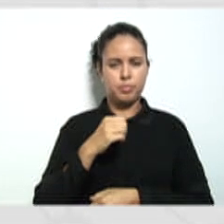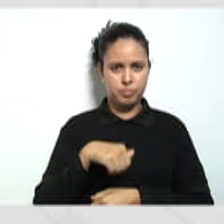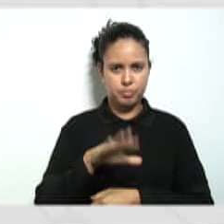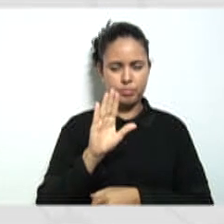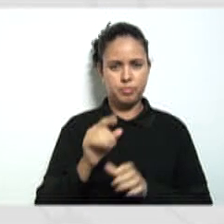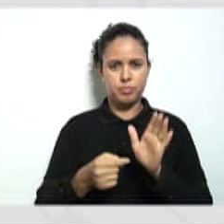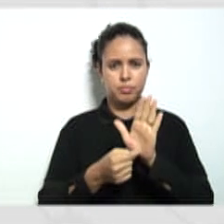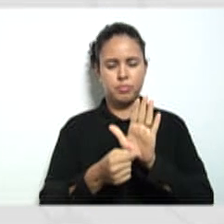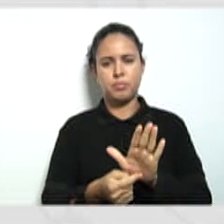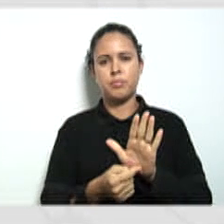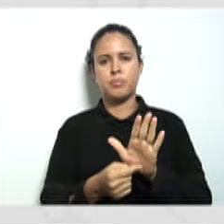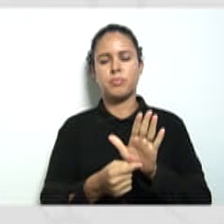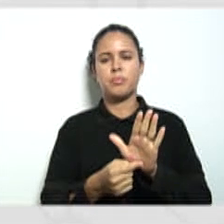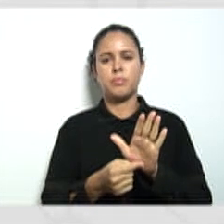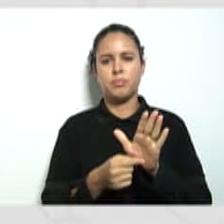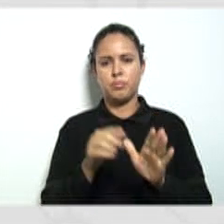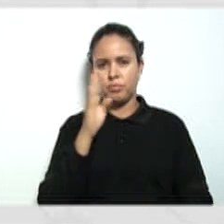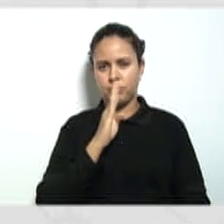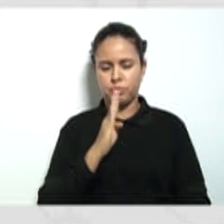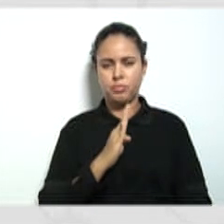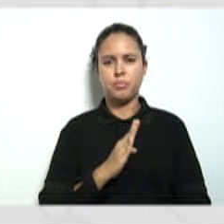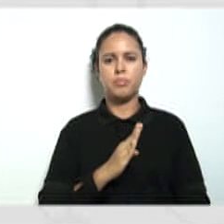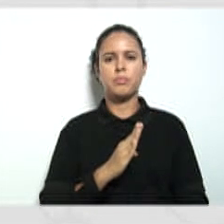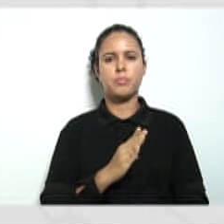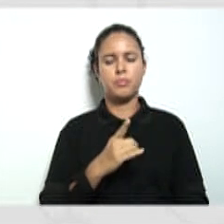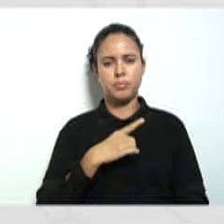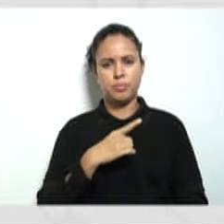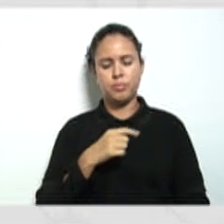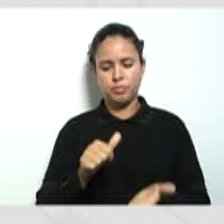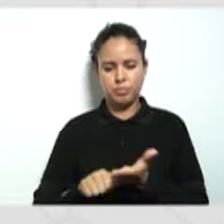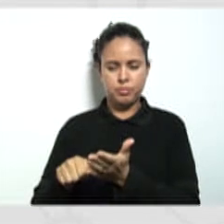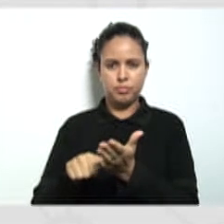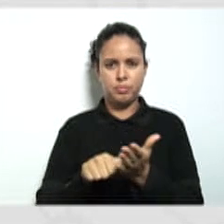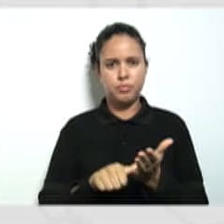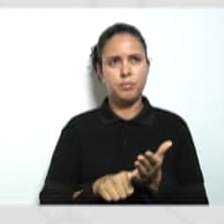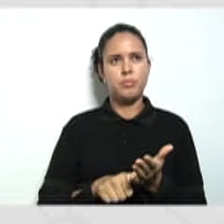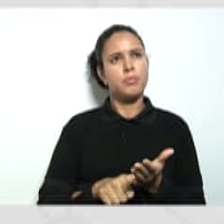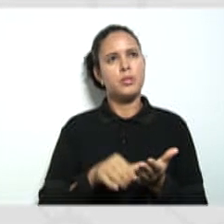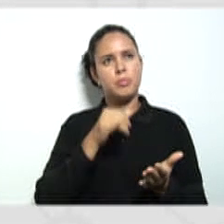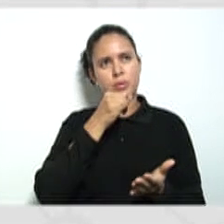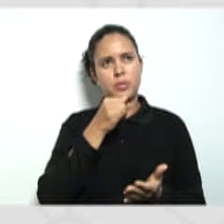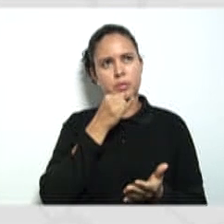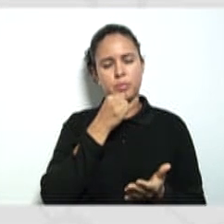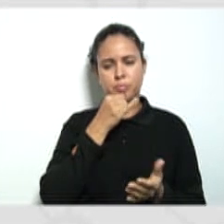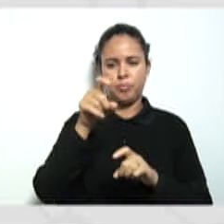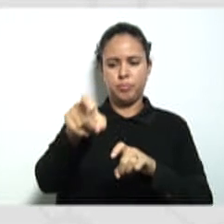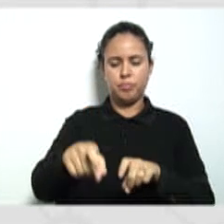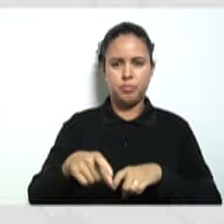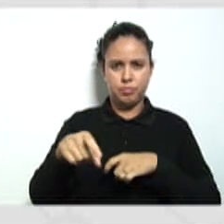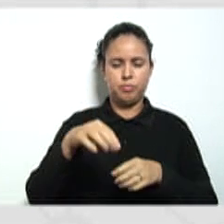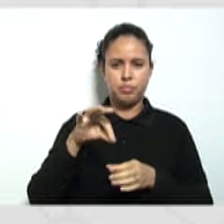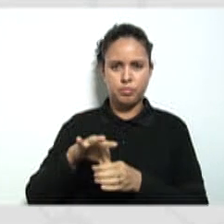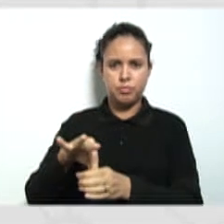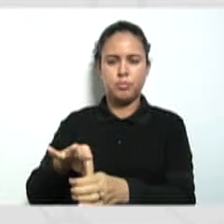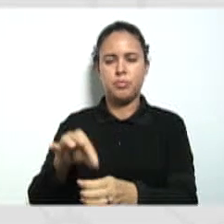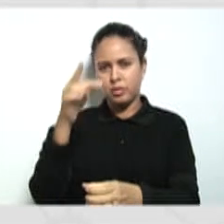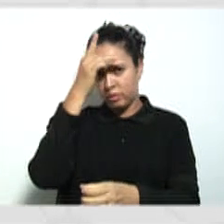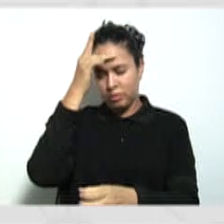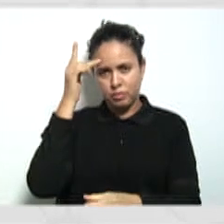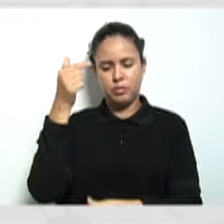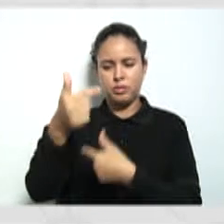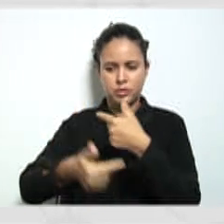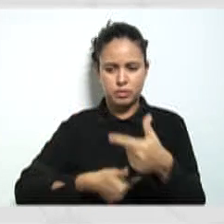aparecem no Brasil, que a gente mais tem cooperativas e mais cooperados no ramo. Por exemplo, o ramo agropecuário, que nós temos os produtores rurais, organizados